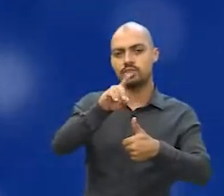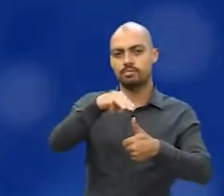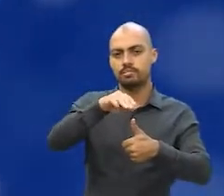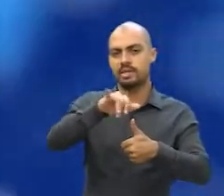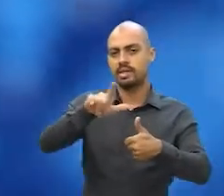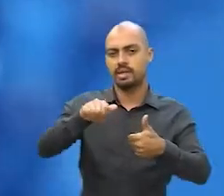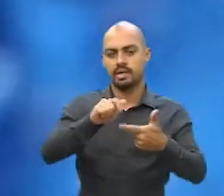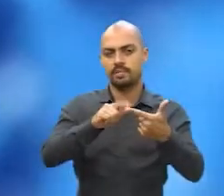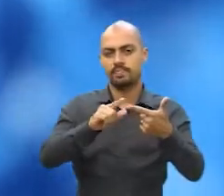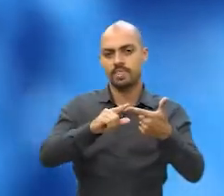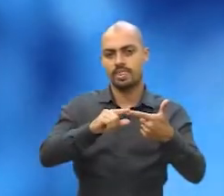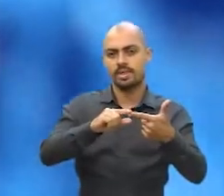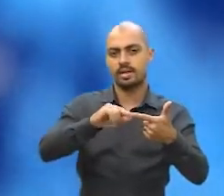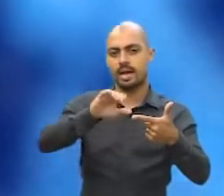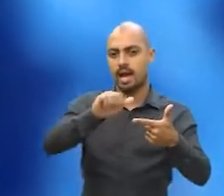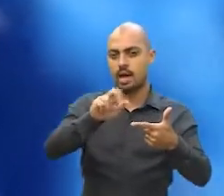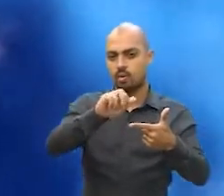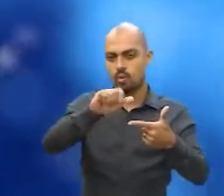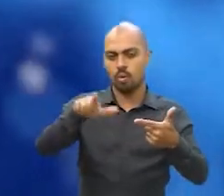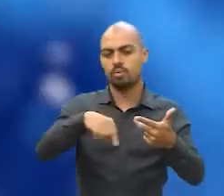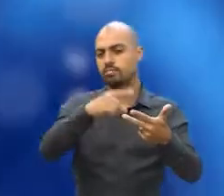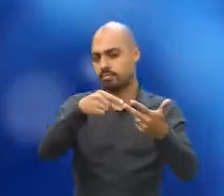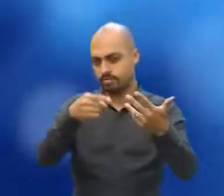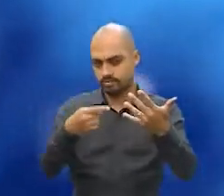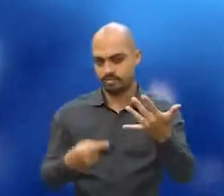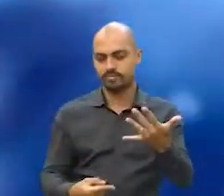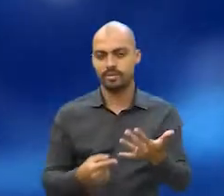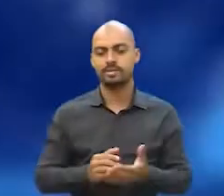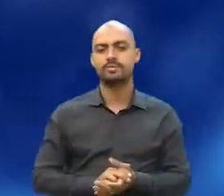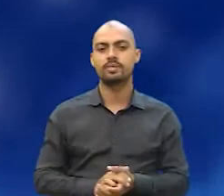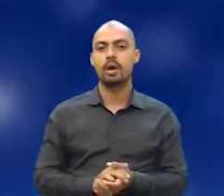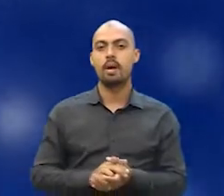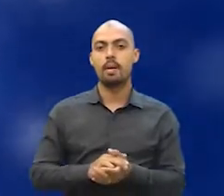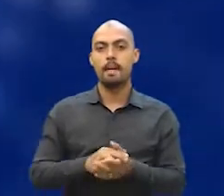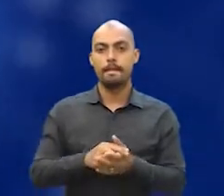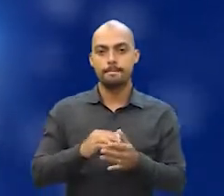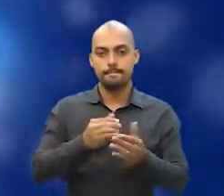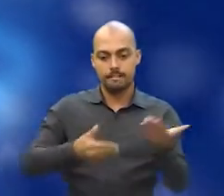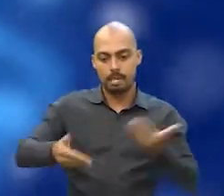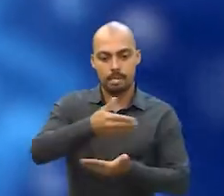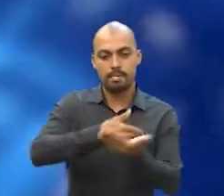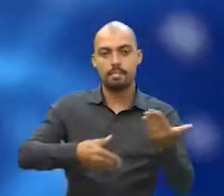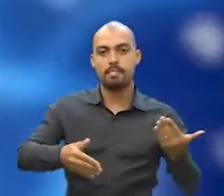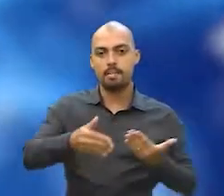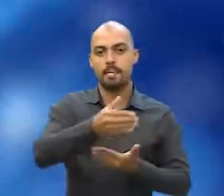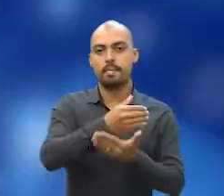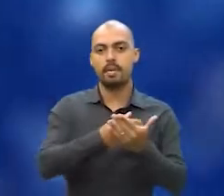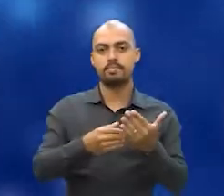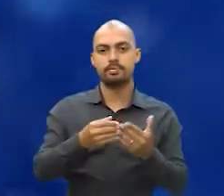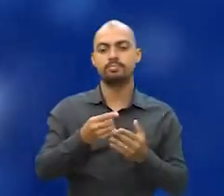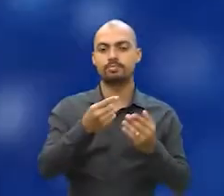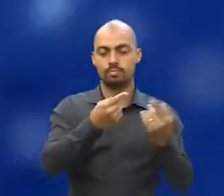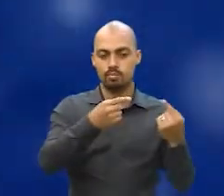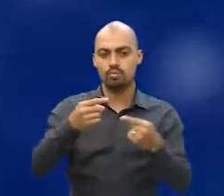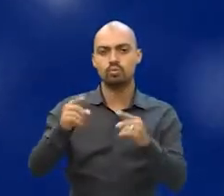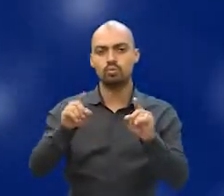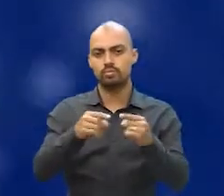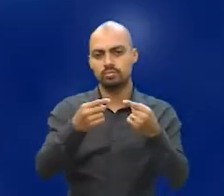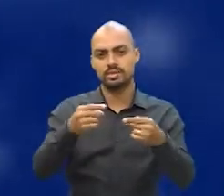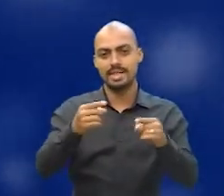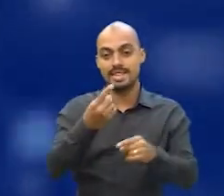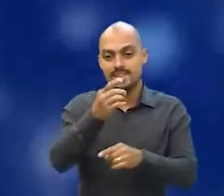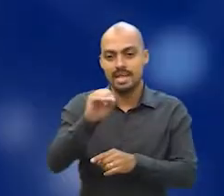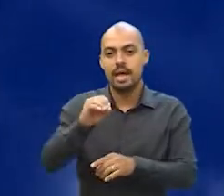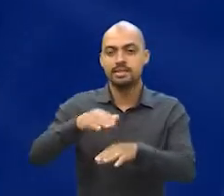Neguinho do Cacheta, Carol Conká e Rodriguinho, entre outros, compartilharão as 10 faixas mais importantes da